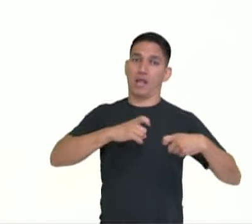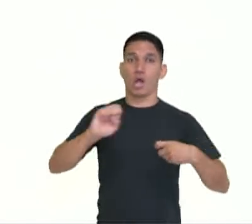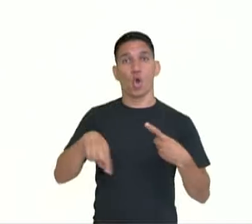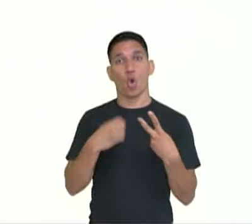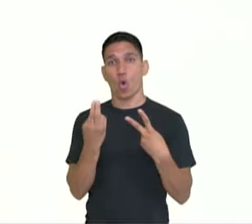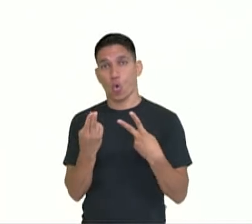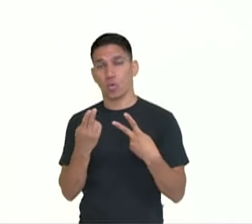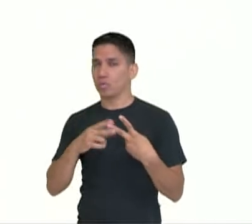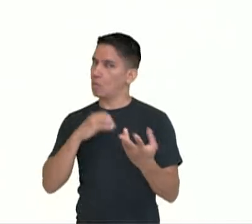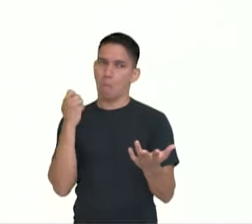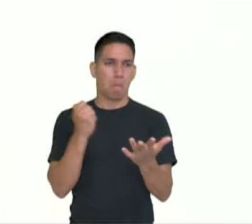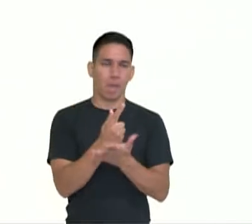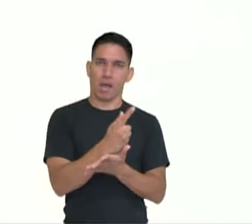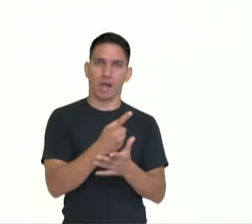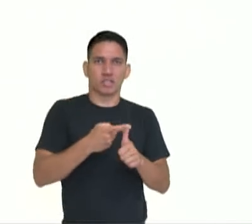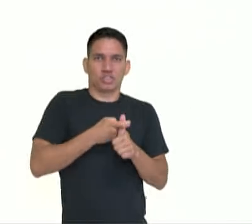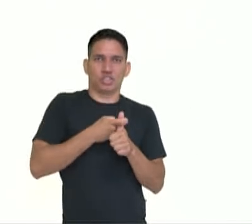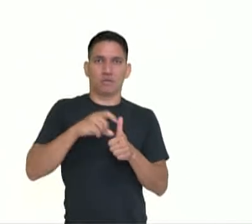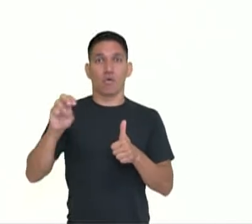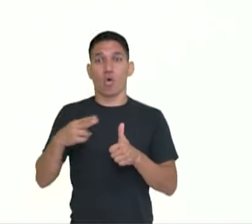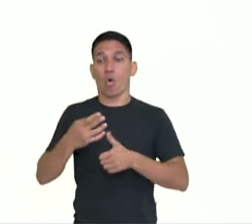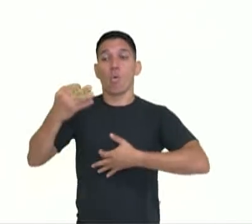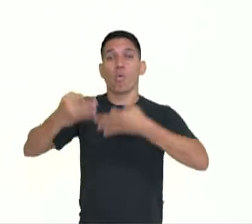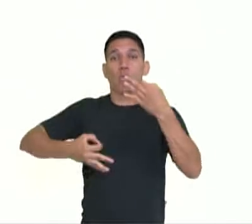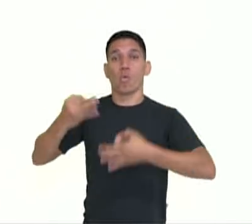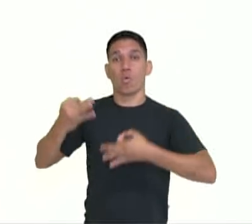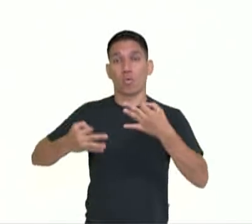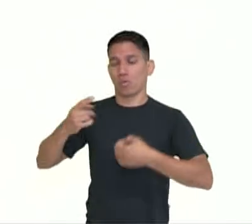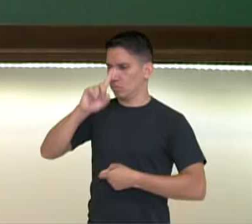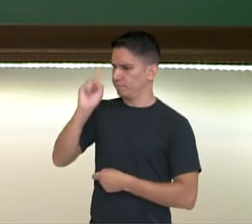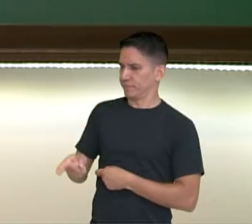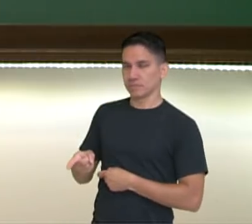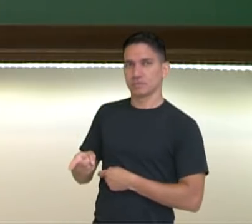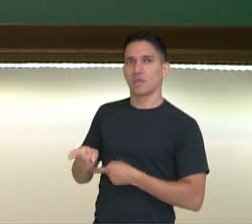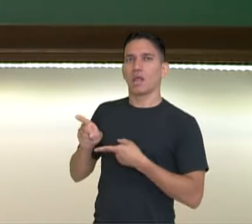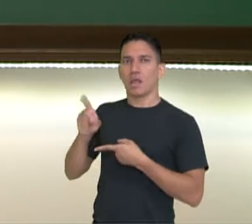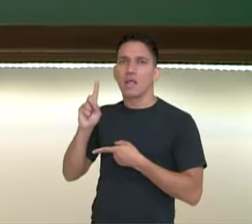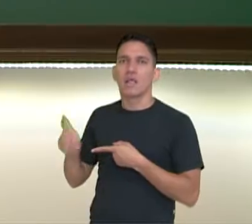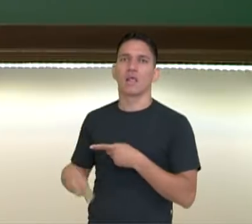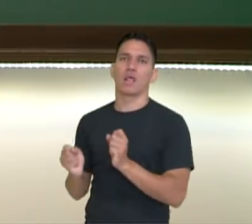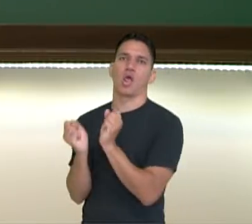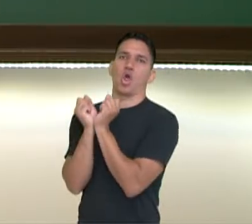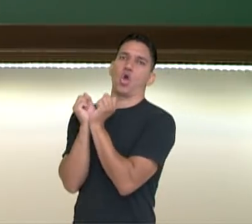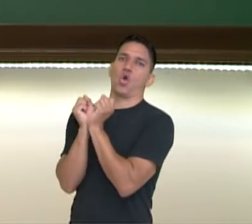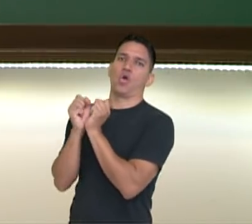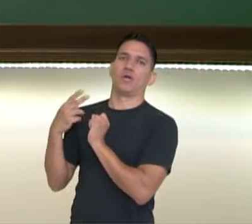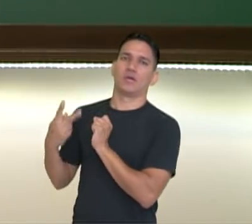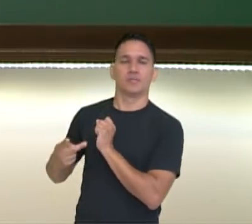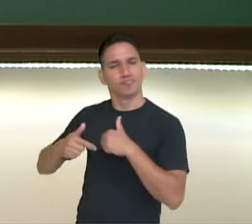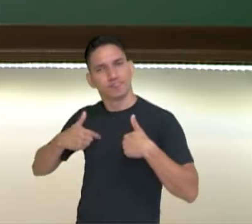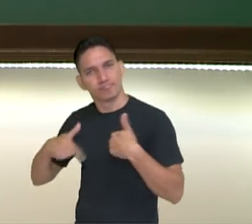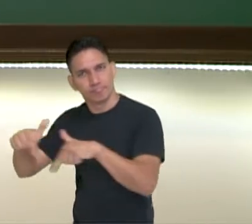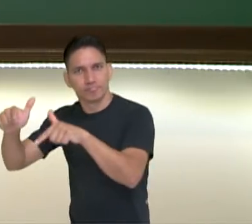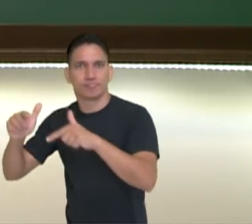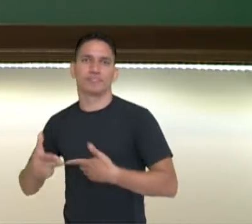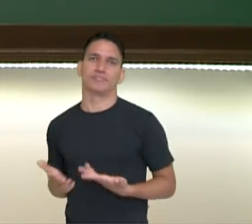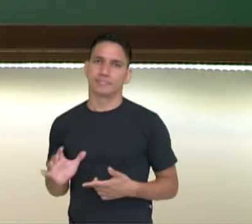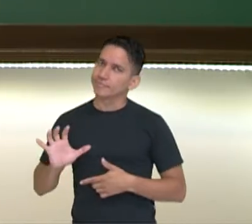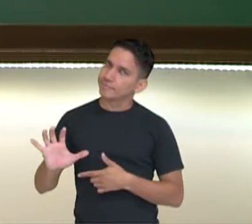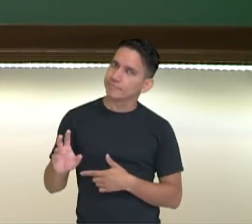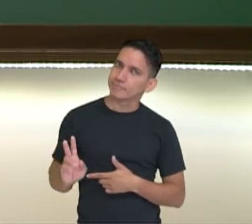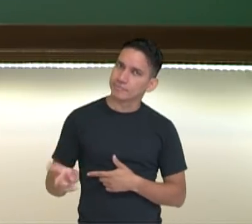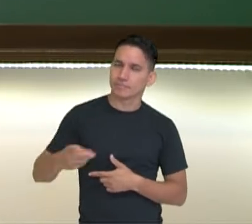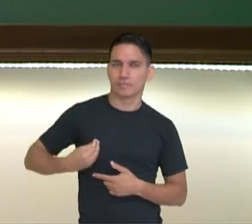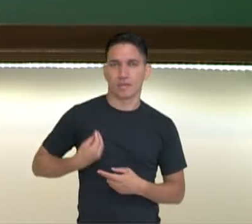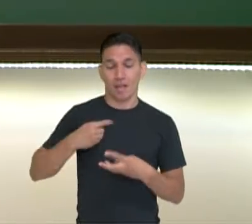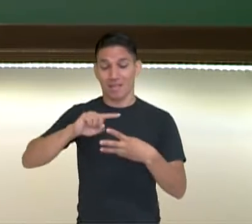processo judiciário, uma condenação de um juiz. Era aplicada a pena de condenar a pessoa ao trabalho escravo. Tá? Então, essas